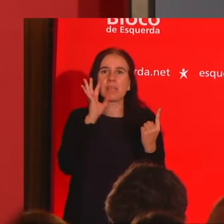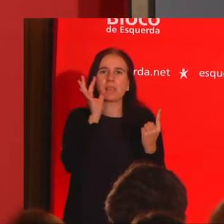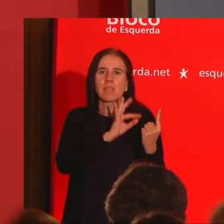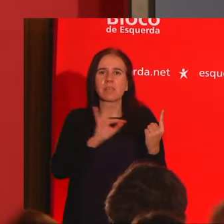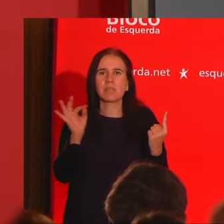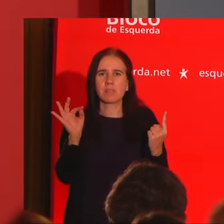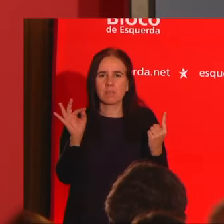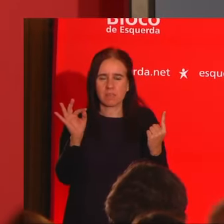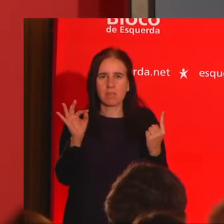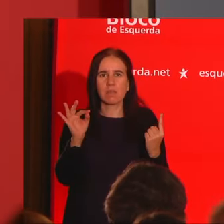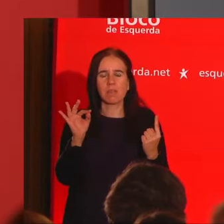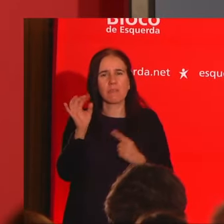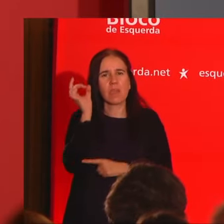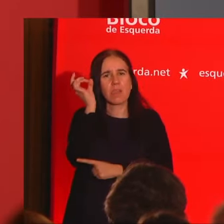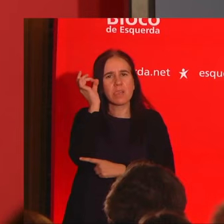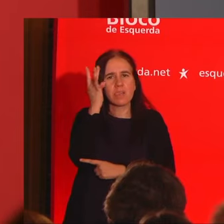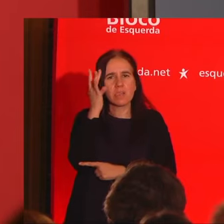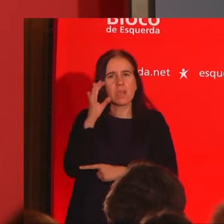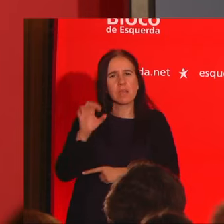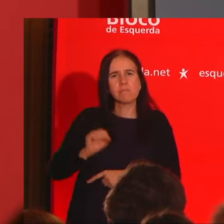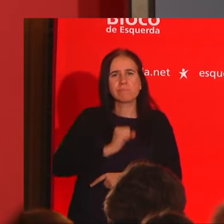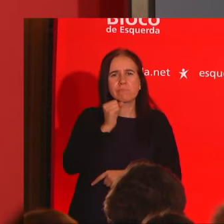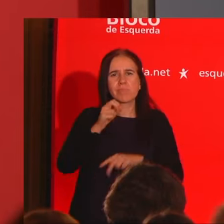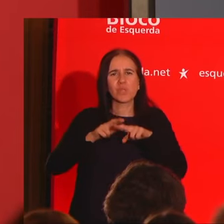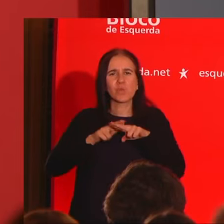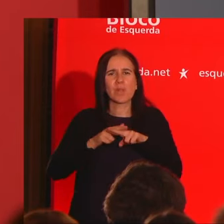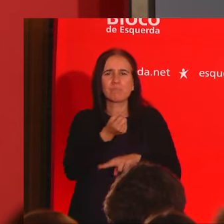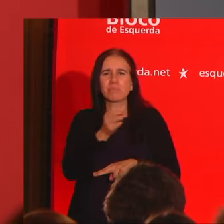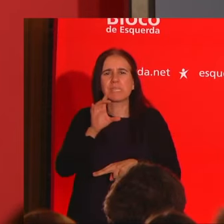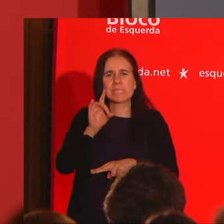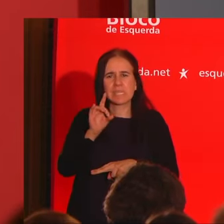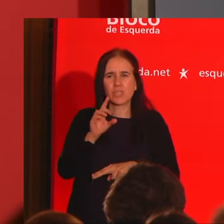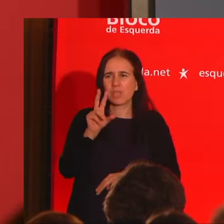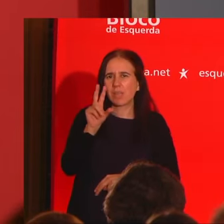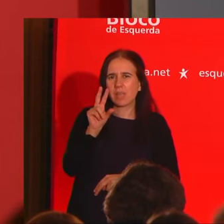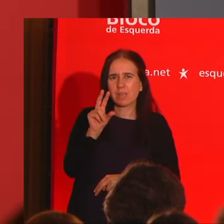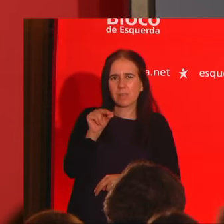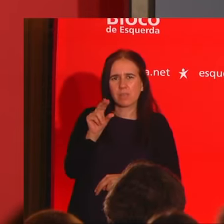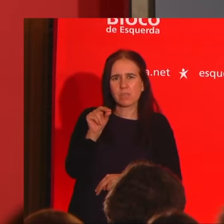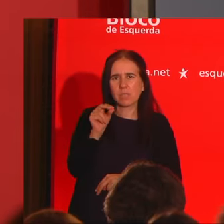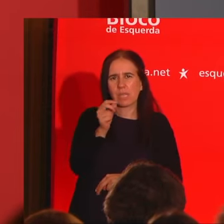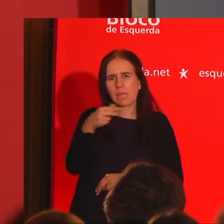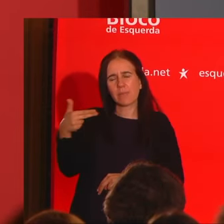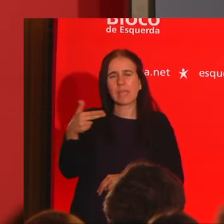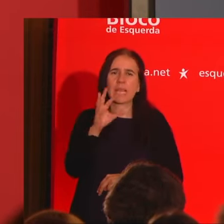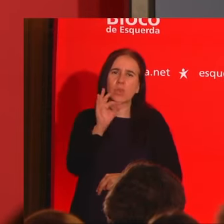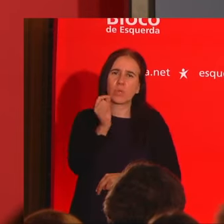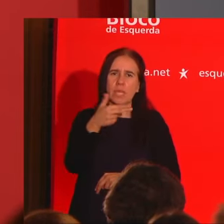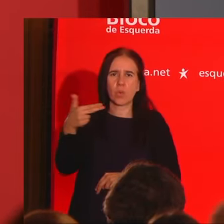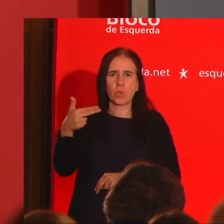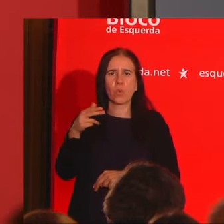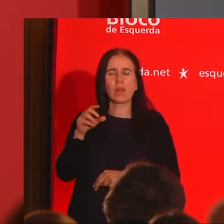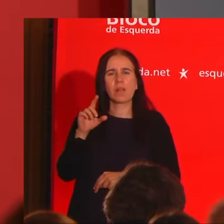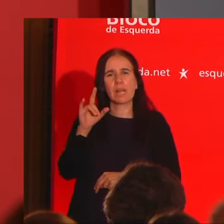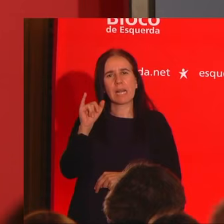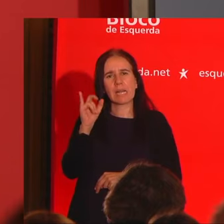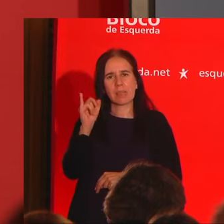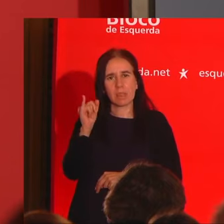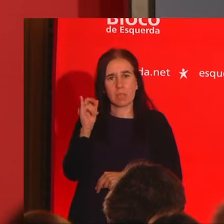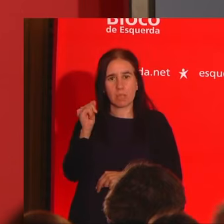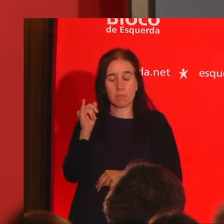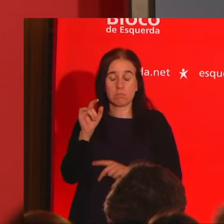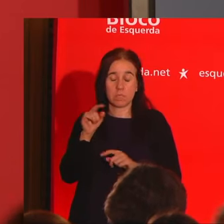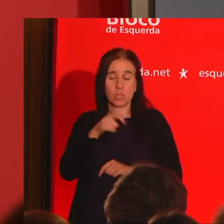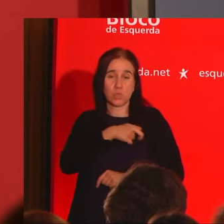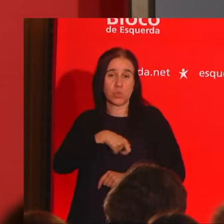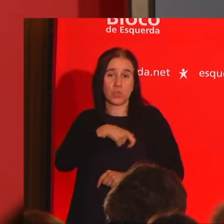tentativa de furto de 6 chocolates no valor de 14 euros do Lidl. In extremis, o